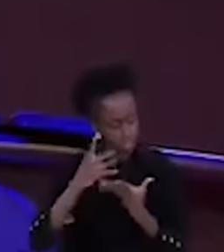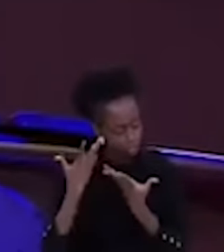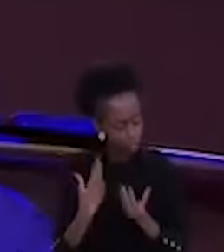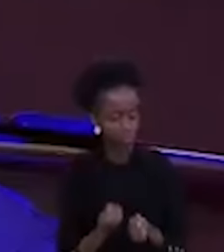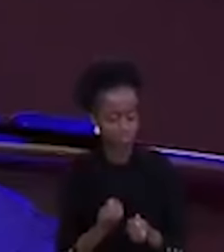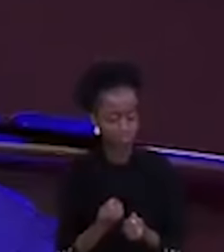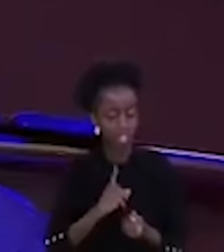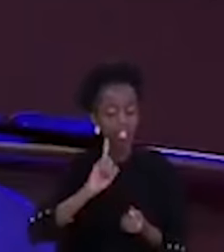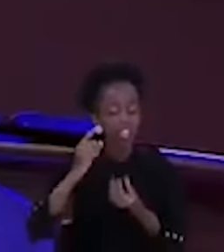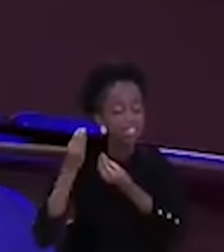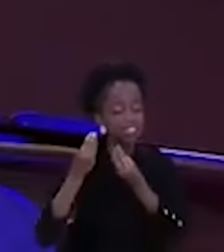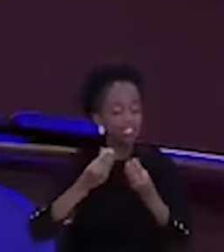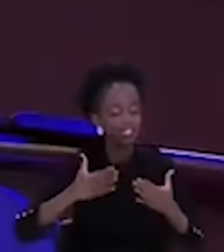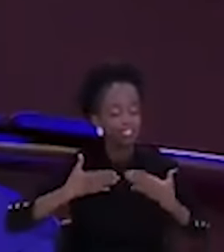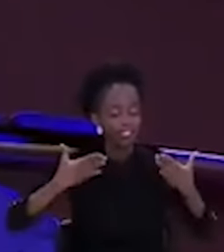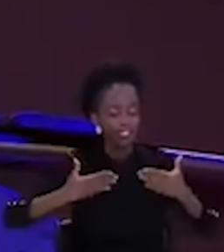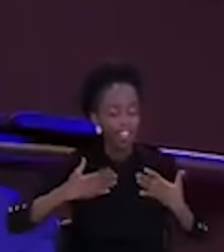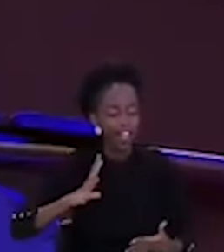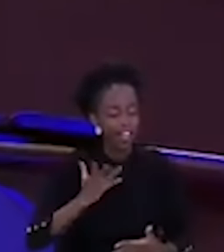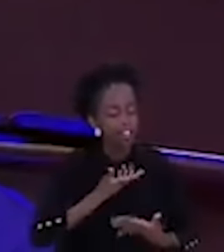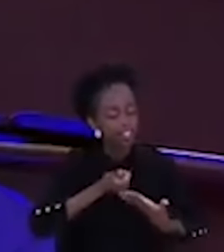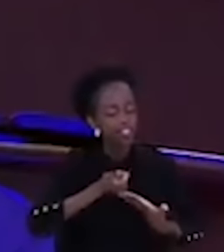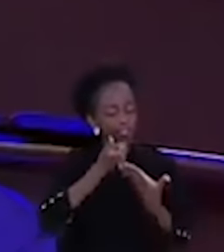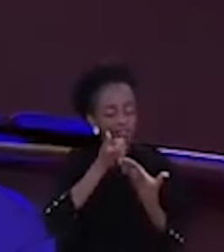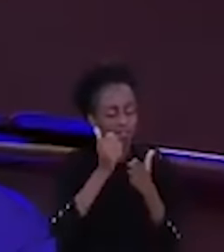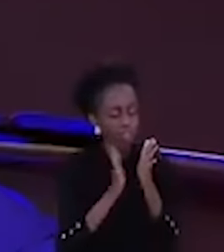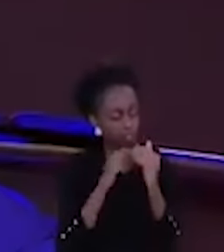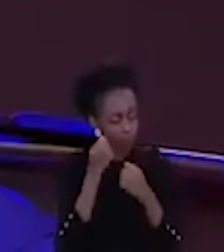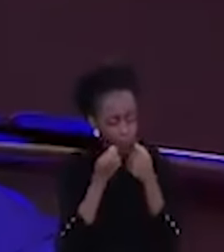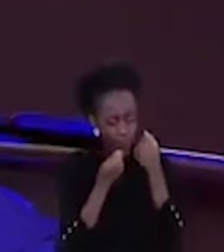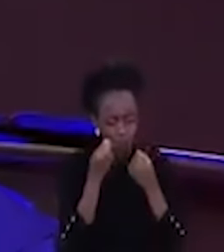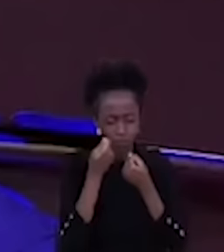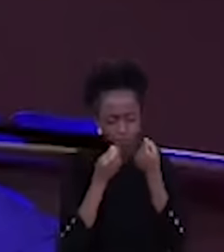E ele lhe dá a alegria da salvação. Aleluia.